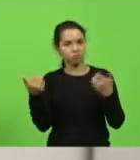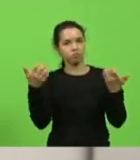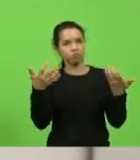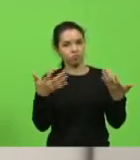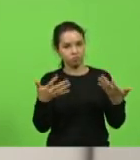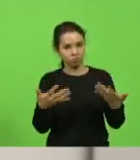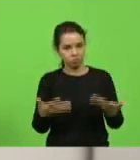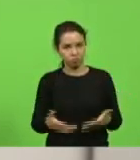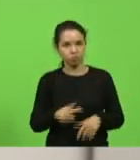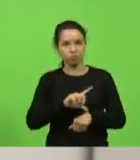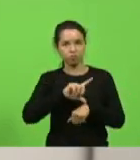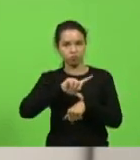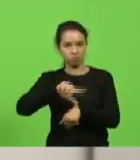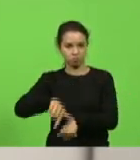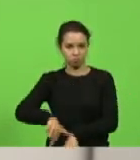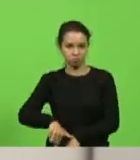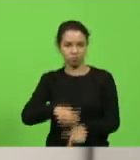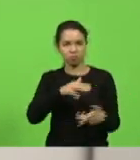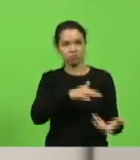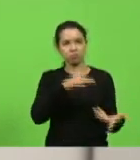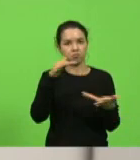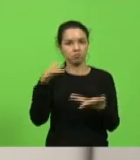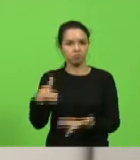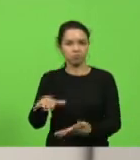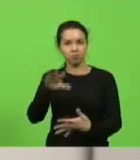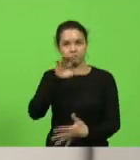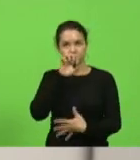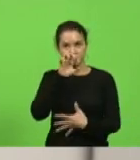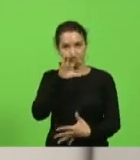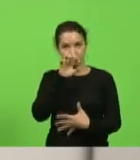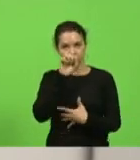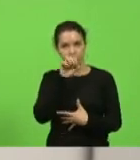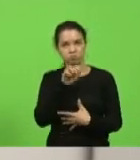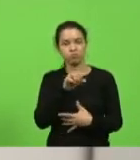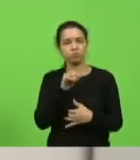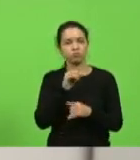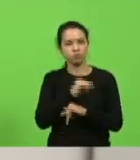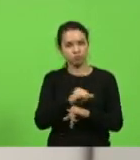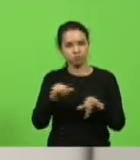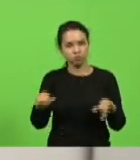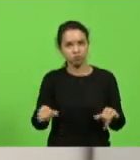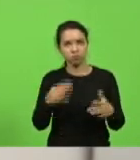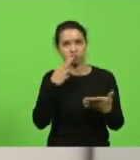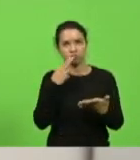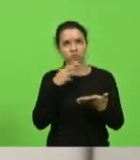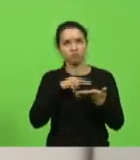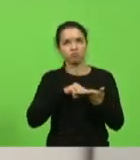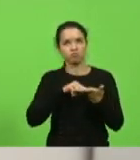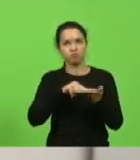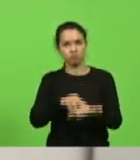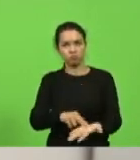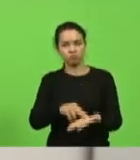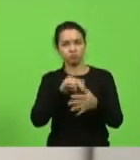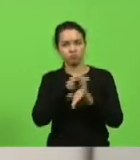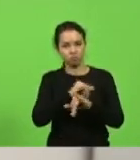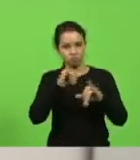de atraso no recebimento dos ventiladores pulmonares e informou que notificou a empresa